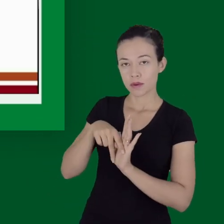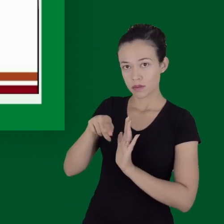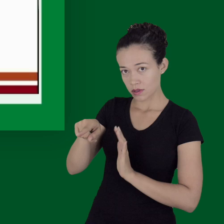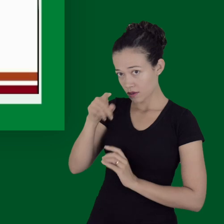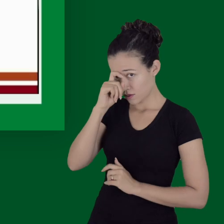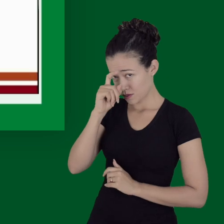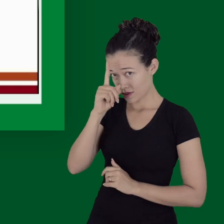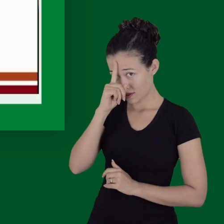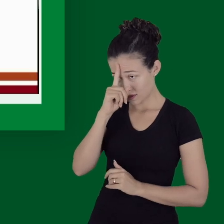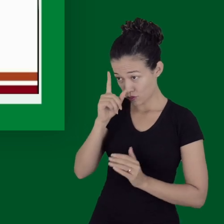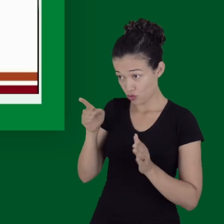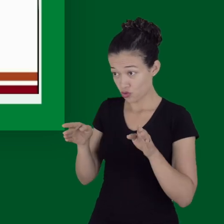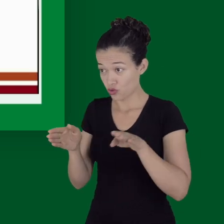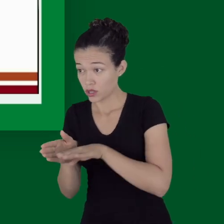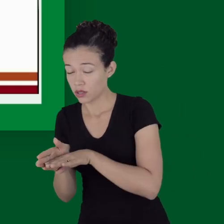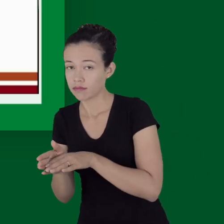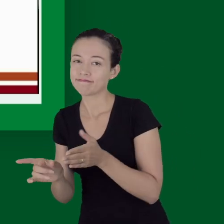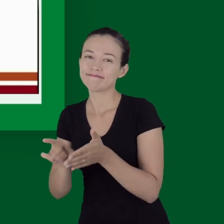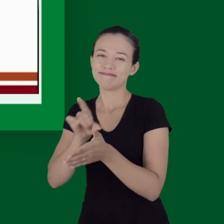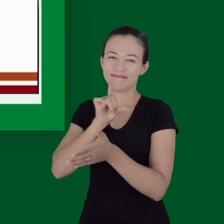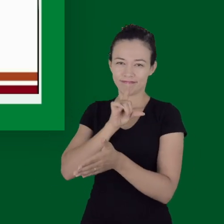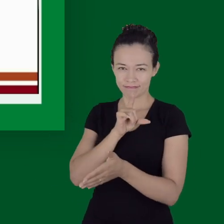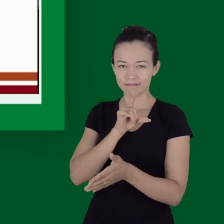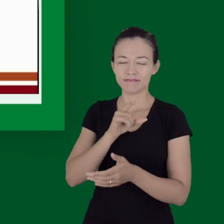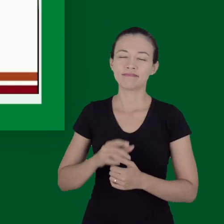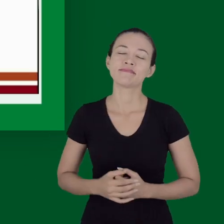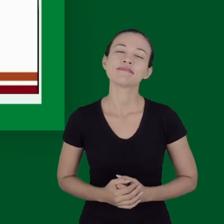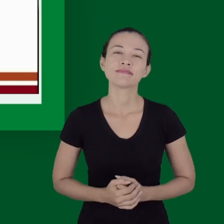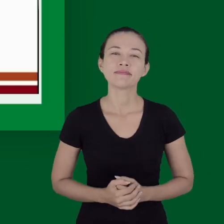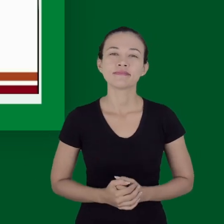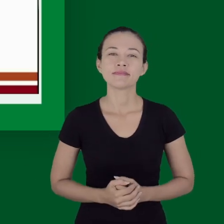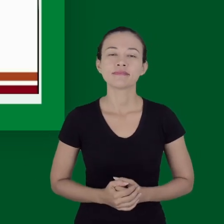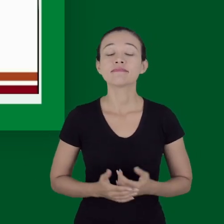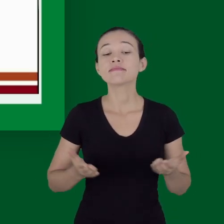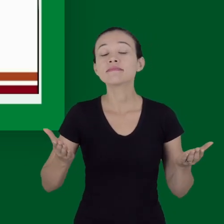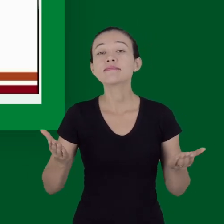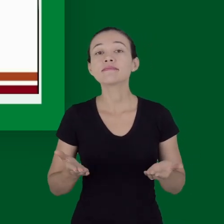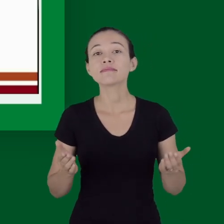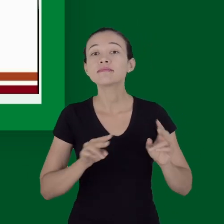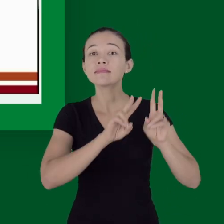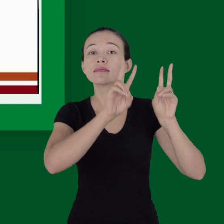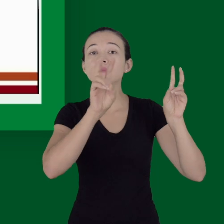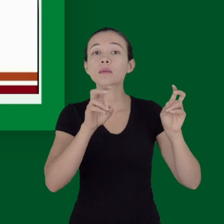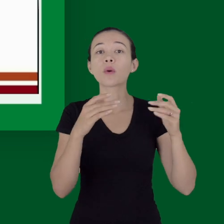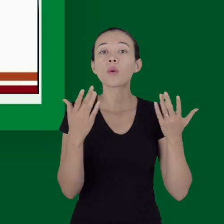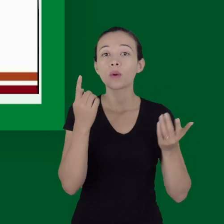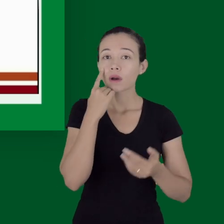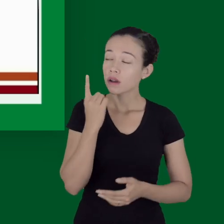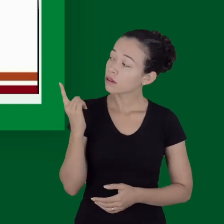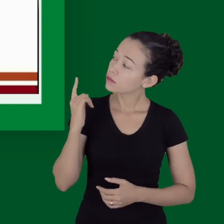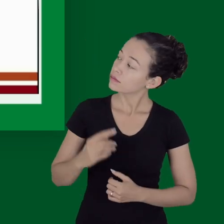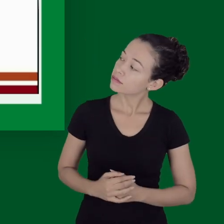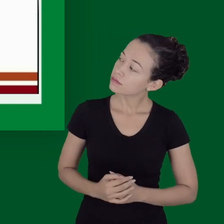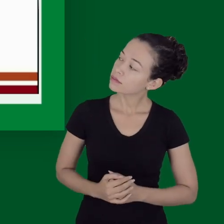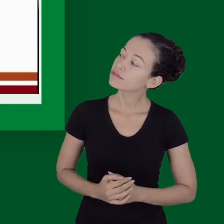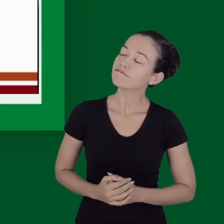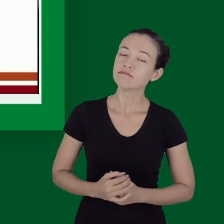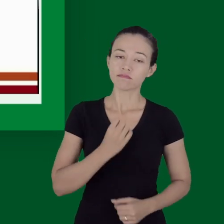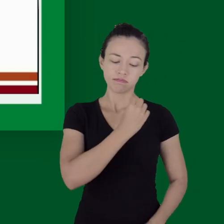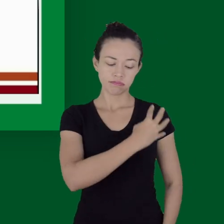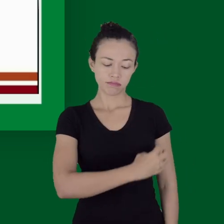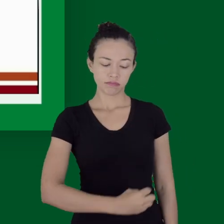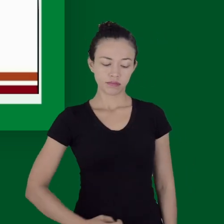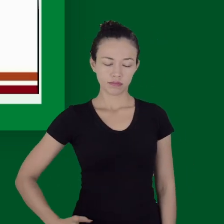no ap eh Hoje a gente vai conversar um pouco sobre o choque hemorrágico no